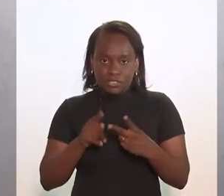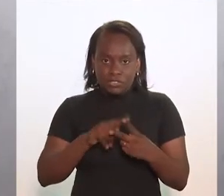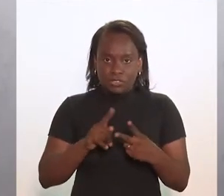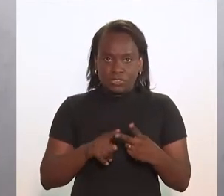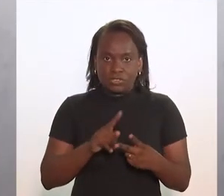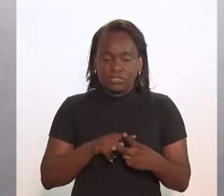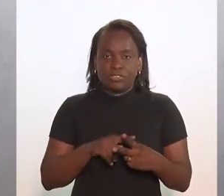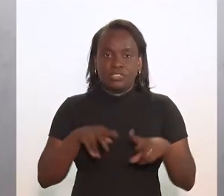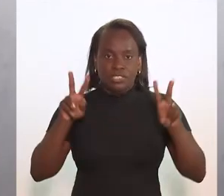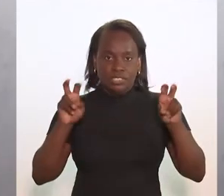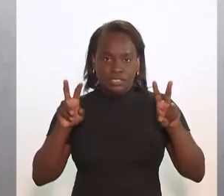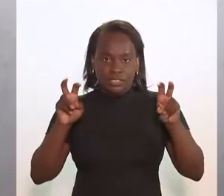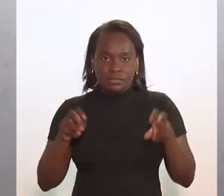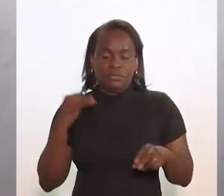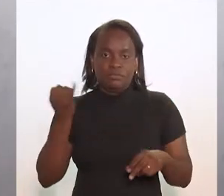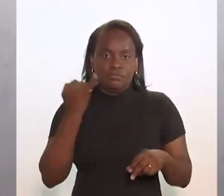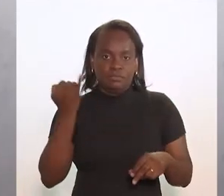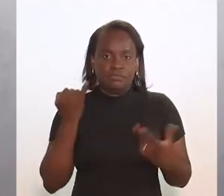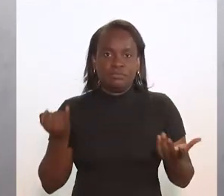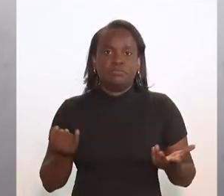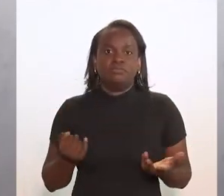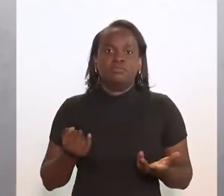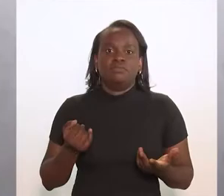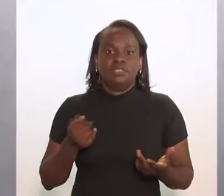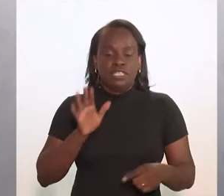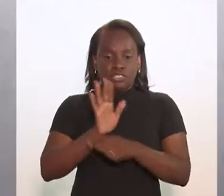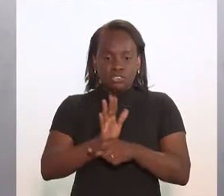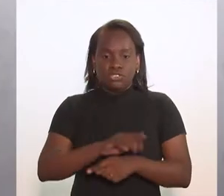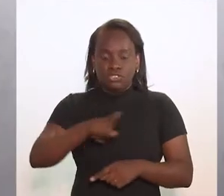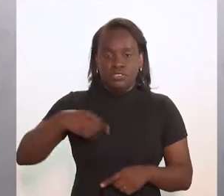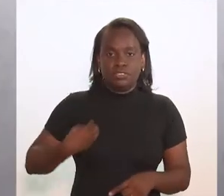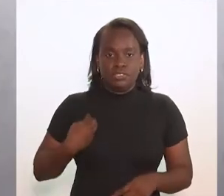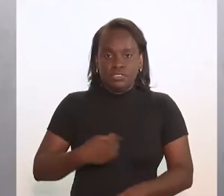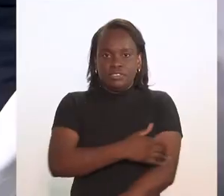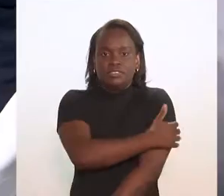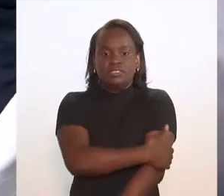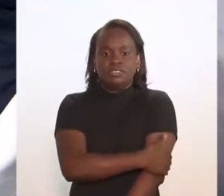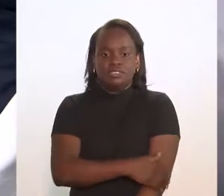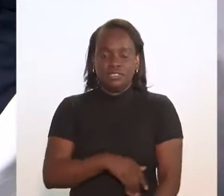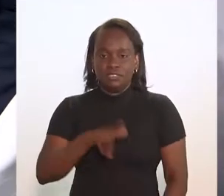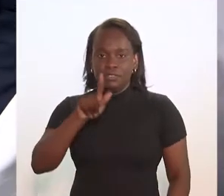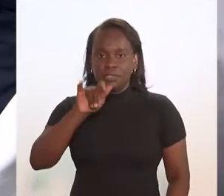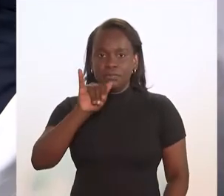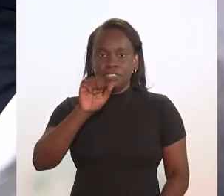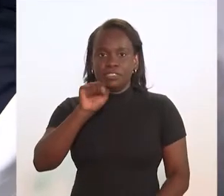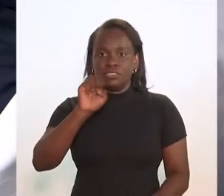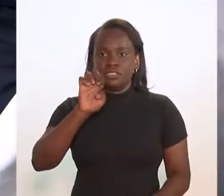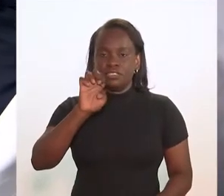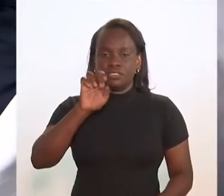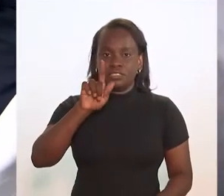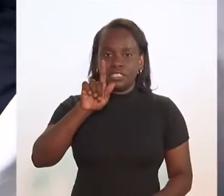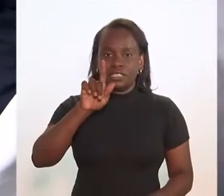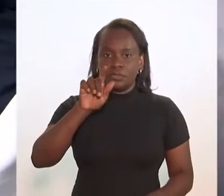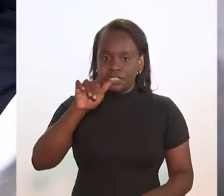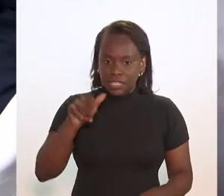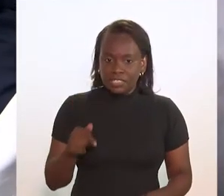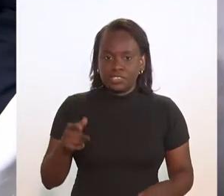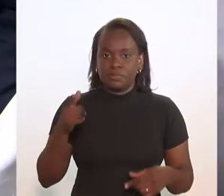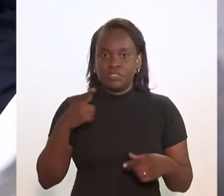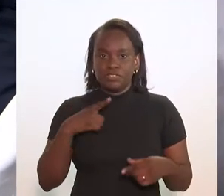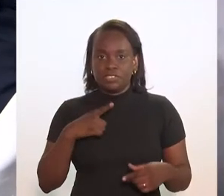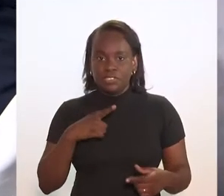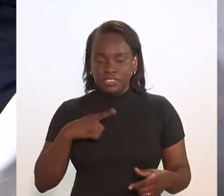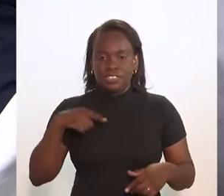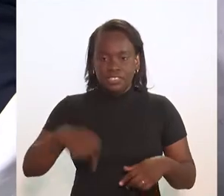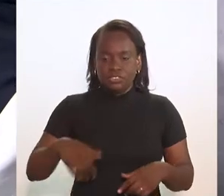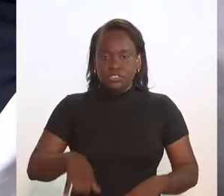dois temas tão importantes aí para a nossa sobrevivência. Geisa, a gente tinha, já aqui no